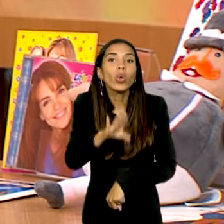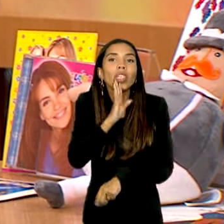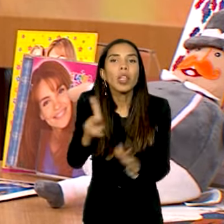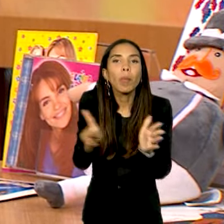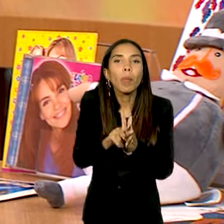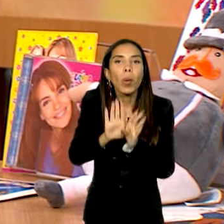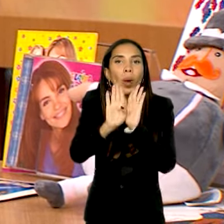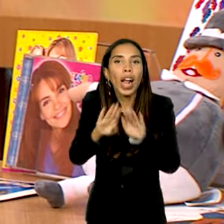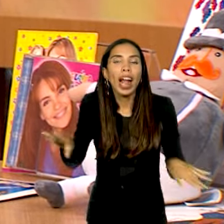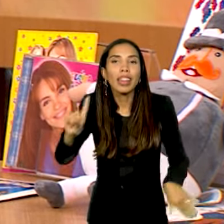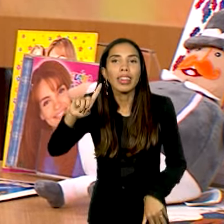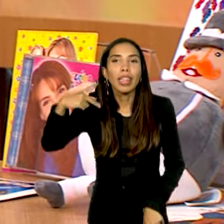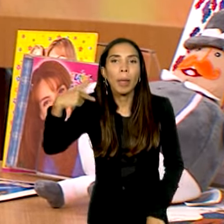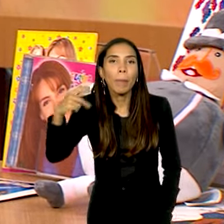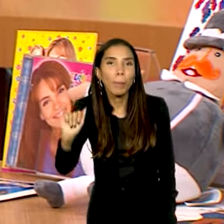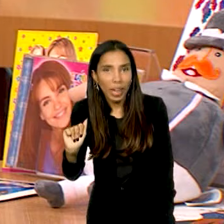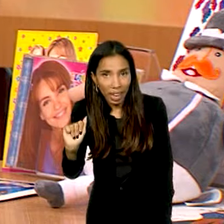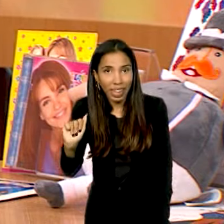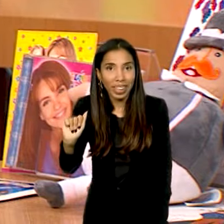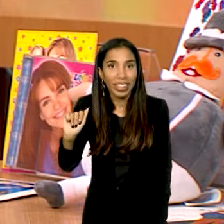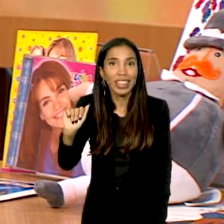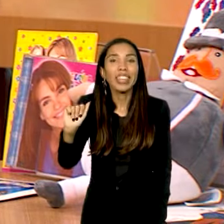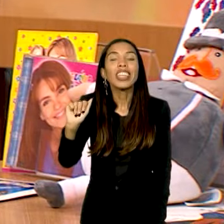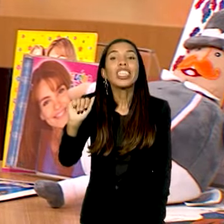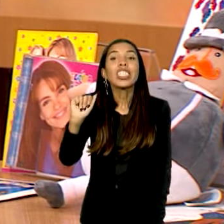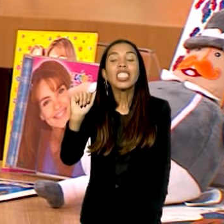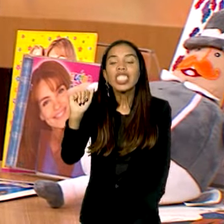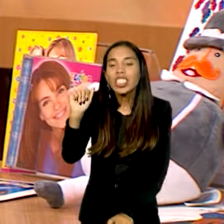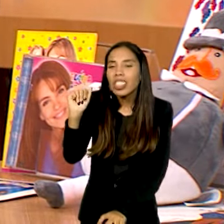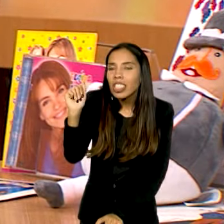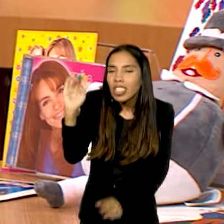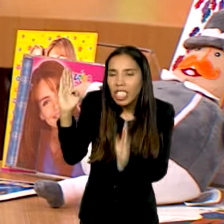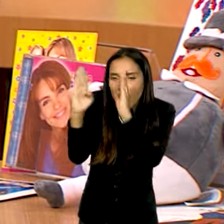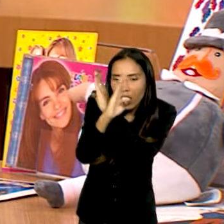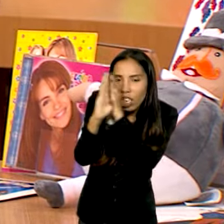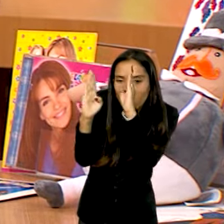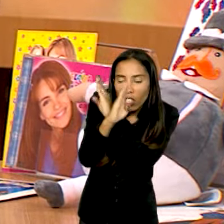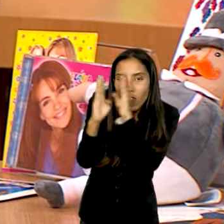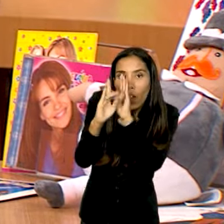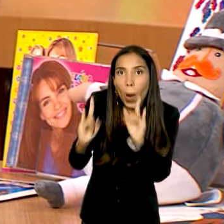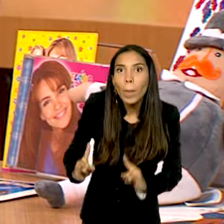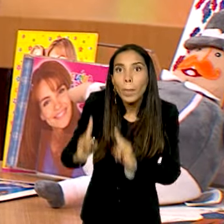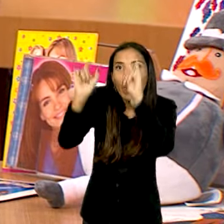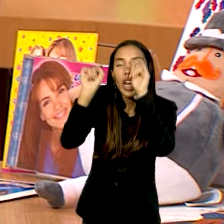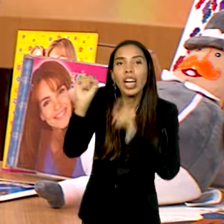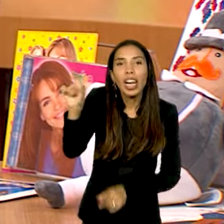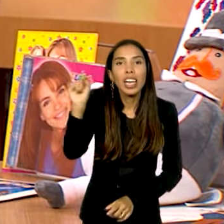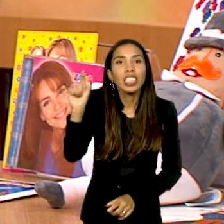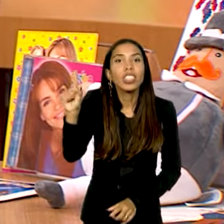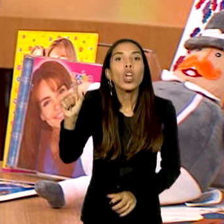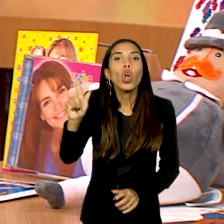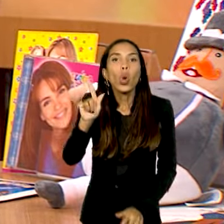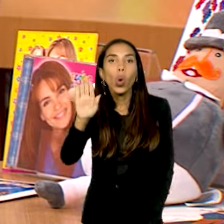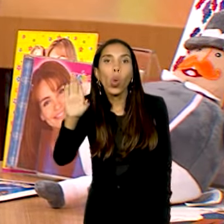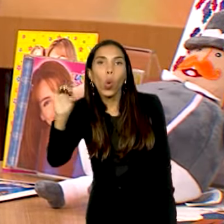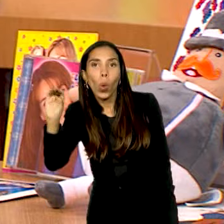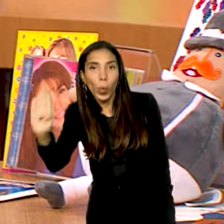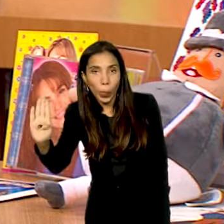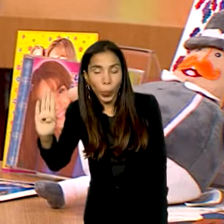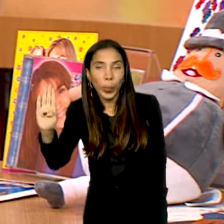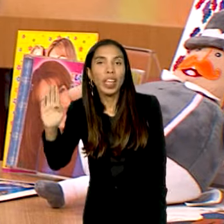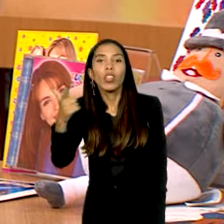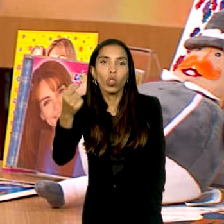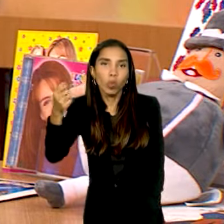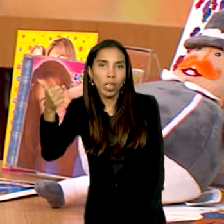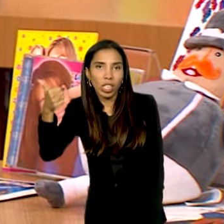crianças. DPA, Detetives do Prédio Azul, lançada em 2012 pelo canal Globo e desde 2015 no